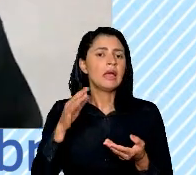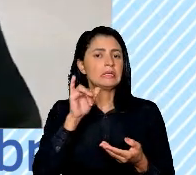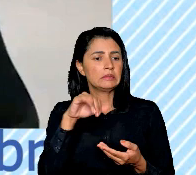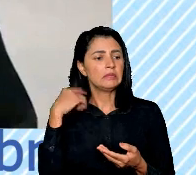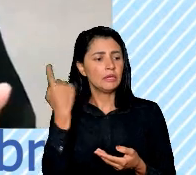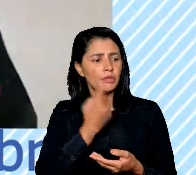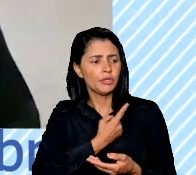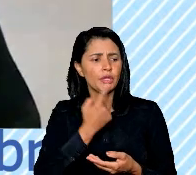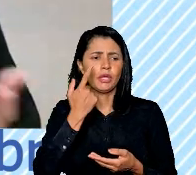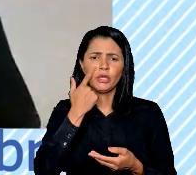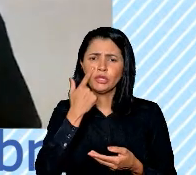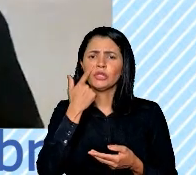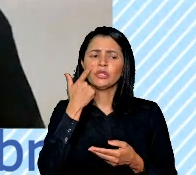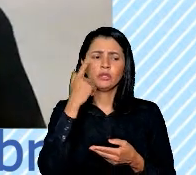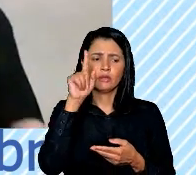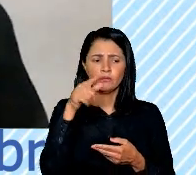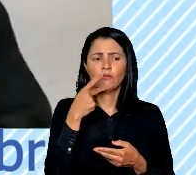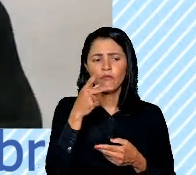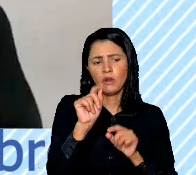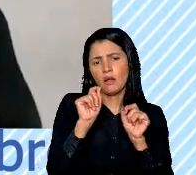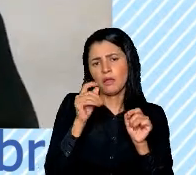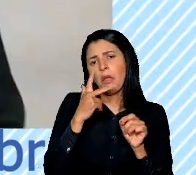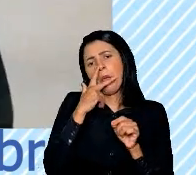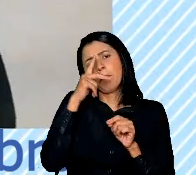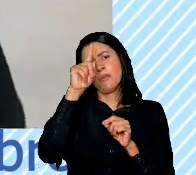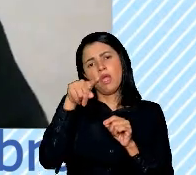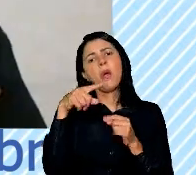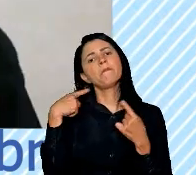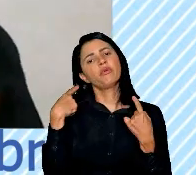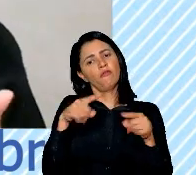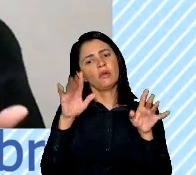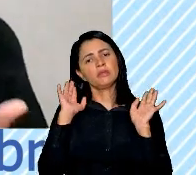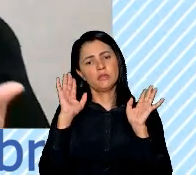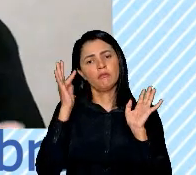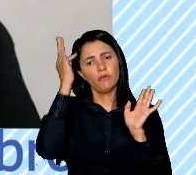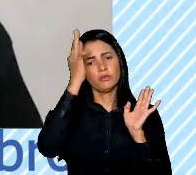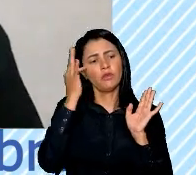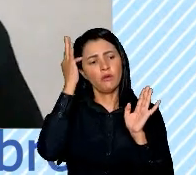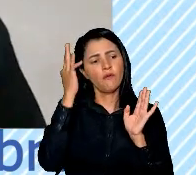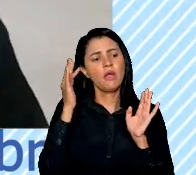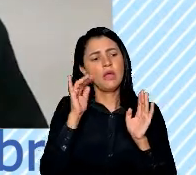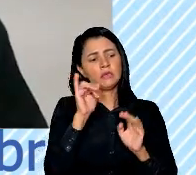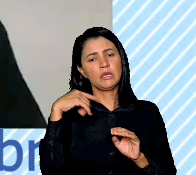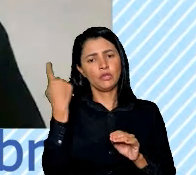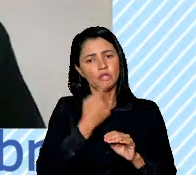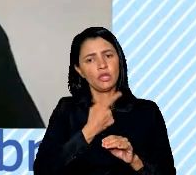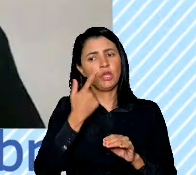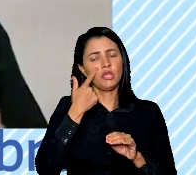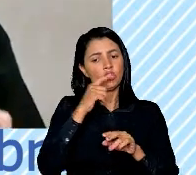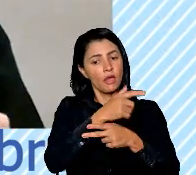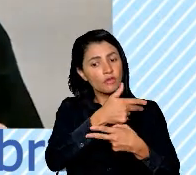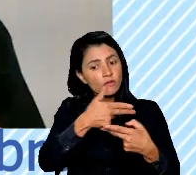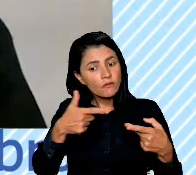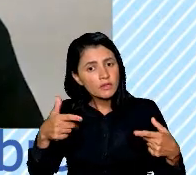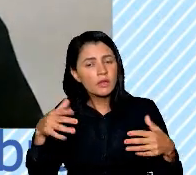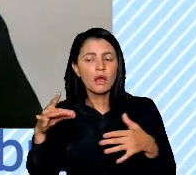formos levar, eu vou falar algo, parece, é uma provocação filosófica. Se nós levarmos a